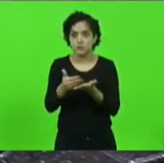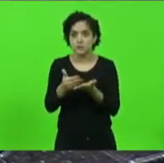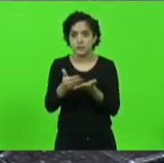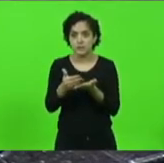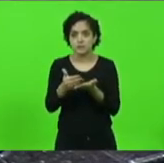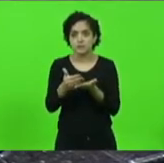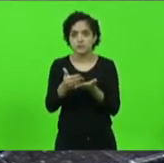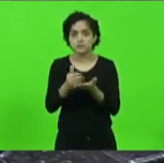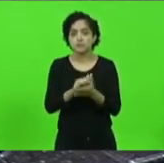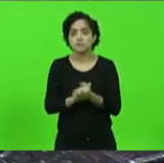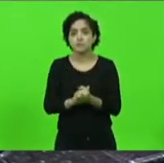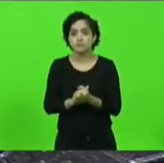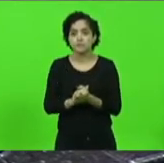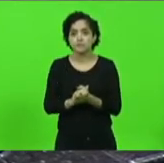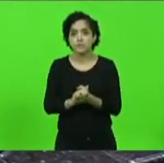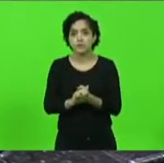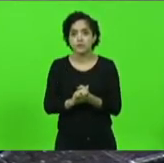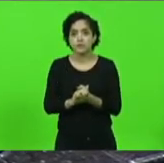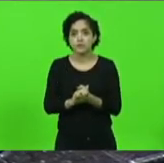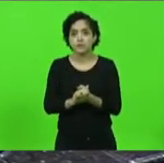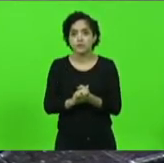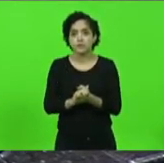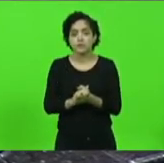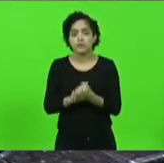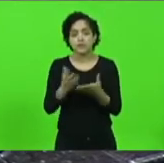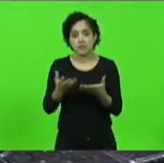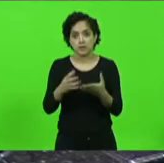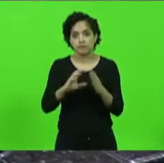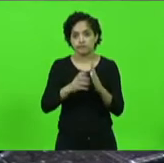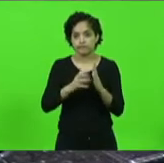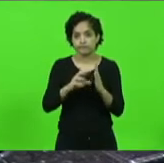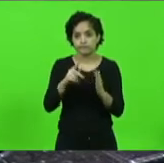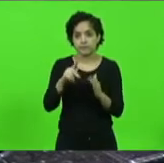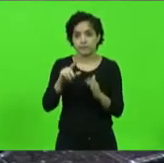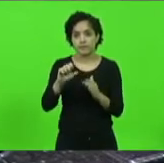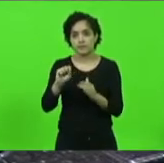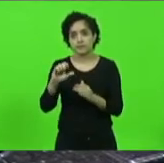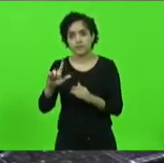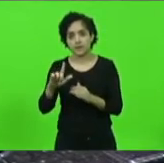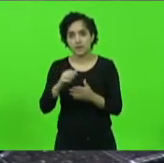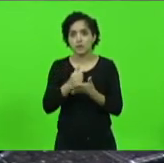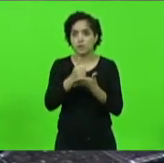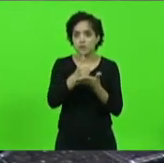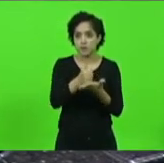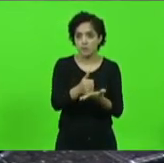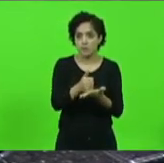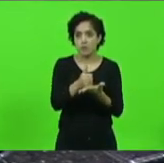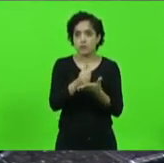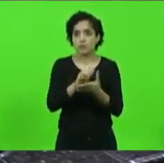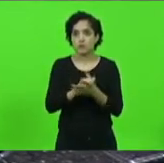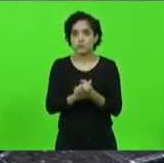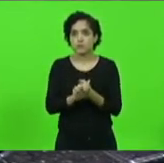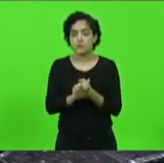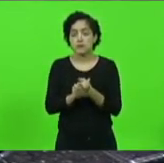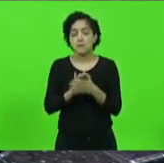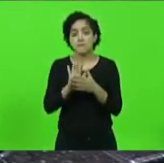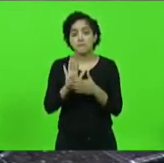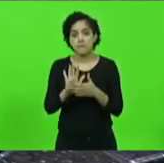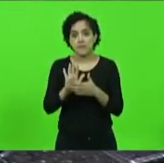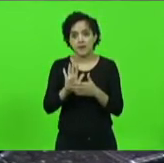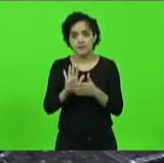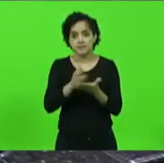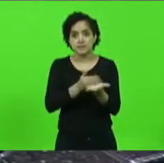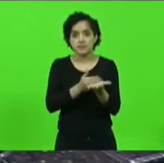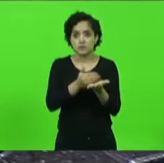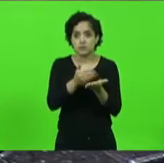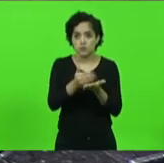manifestei internamente, dentro do partido, como líder do PSL, o meu apoio à reposição linear. No entanto, desde o início